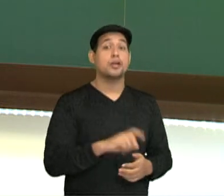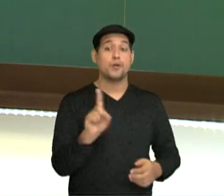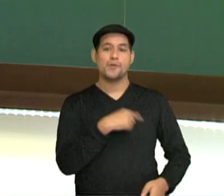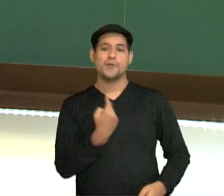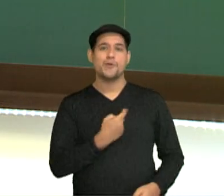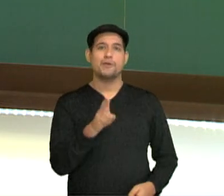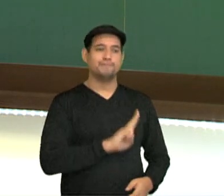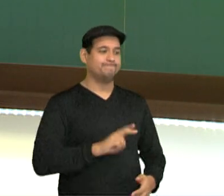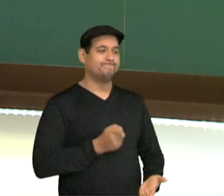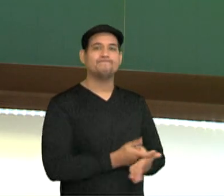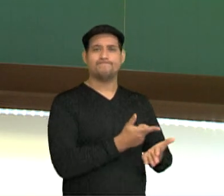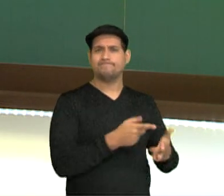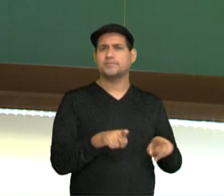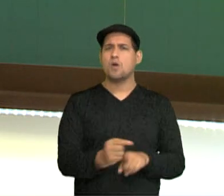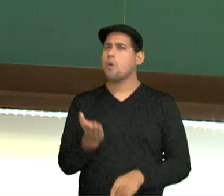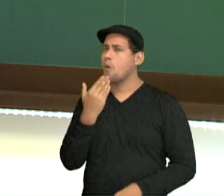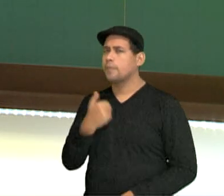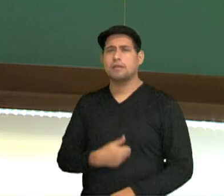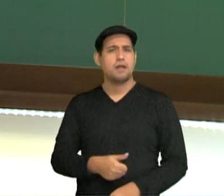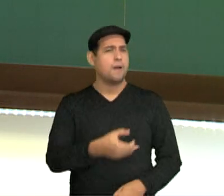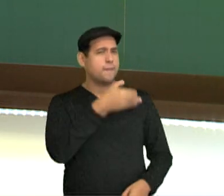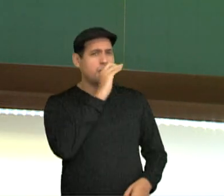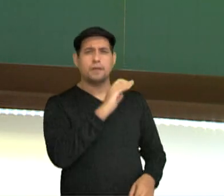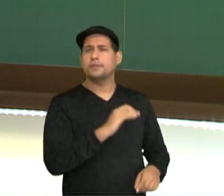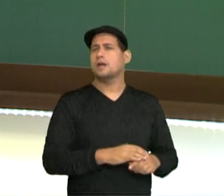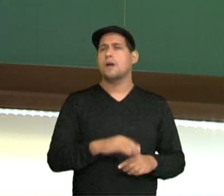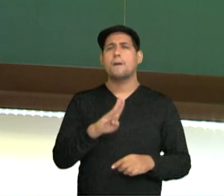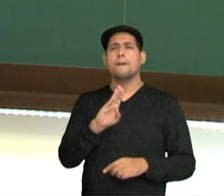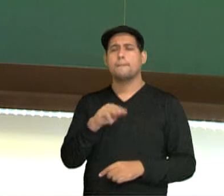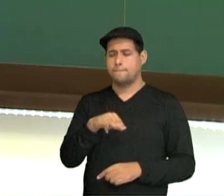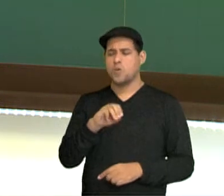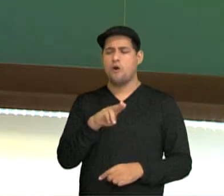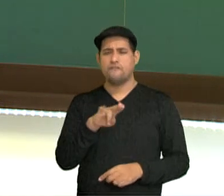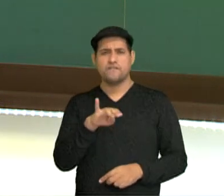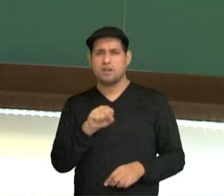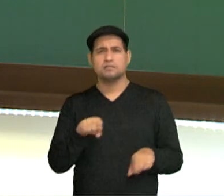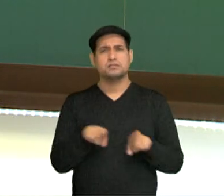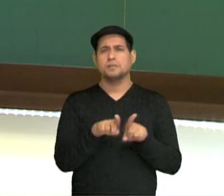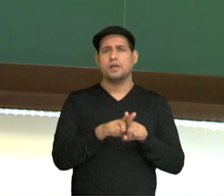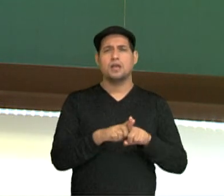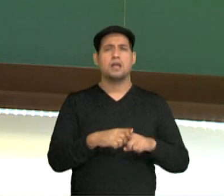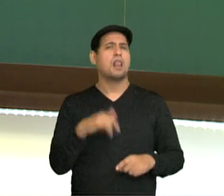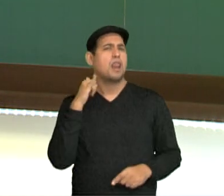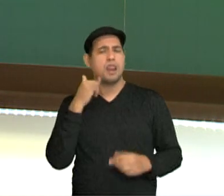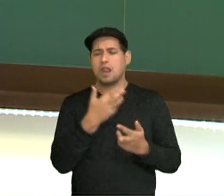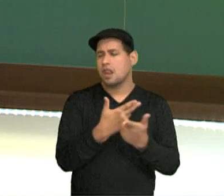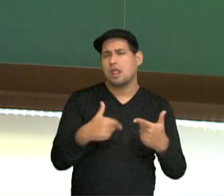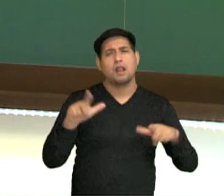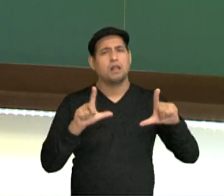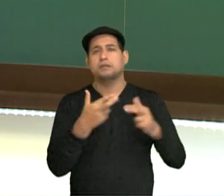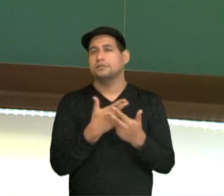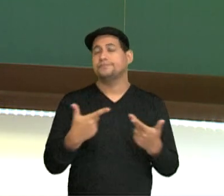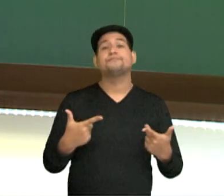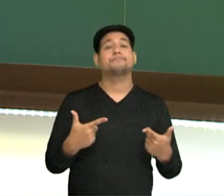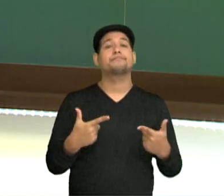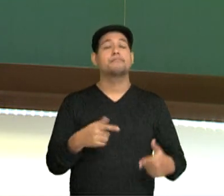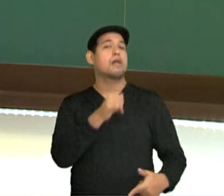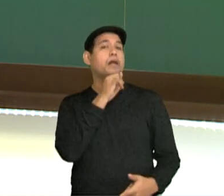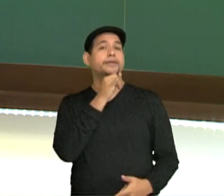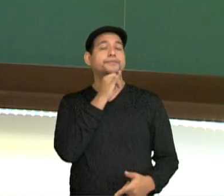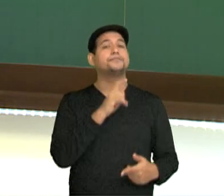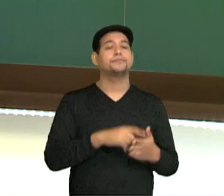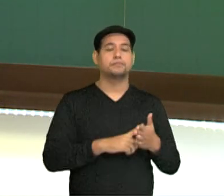vamos consumir. Alimentos, bebidas, móveis, eletrônicos, são exemplos, né? As indústrias têxteis são